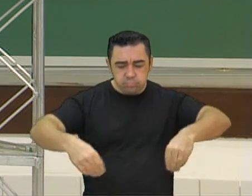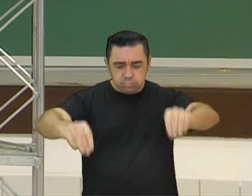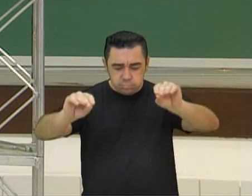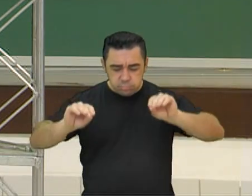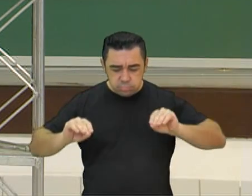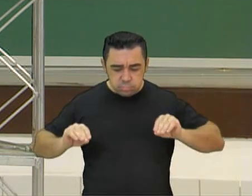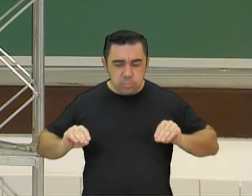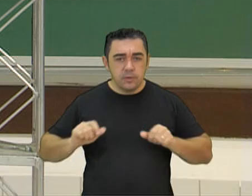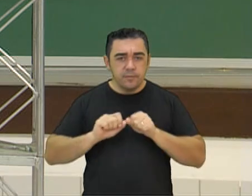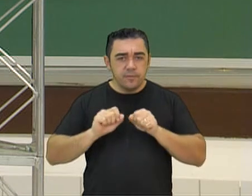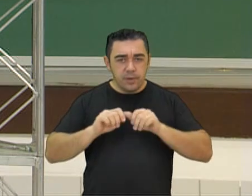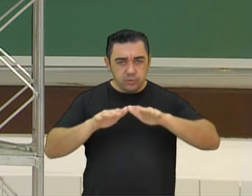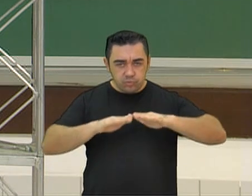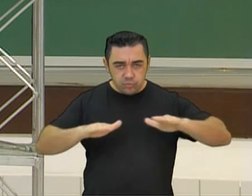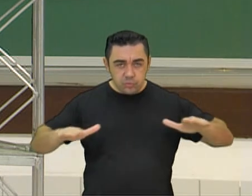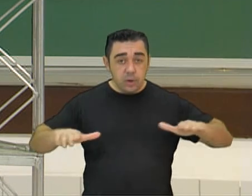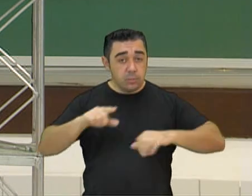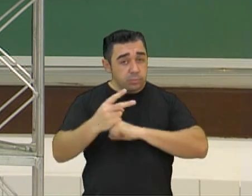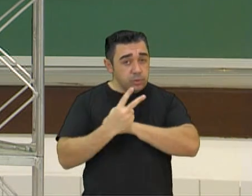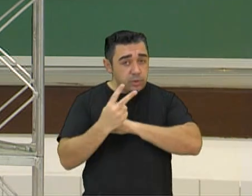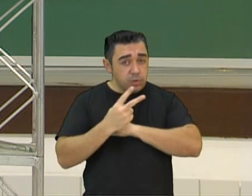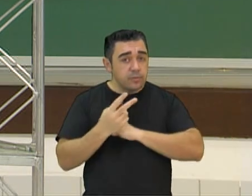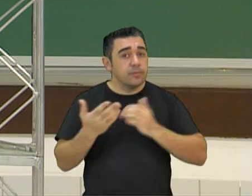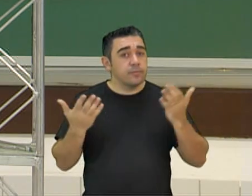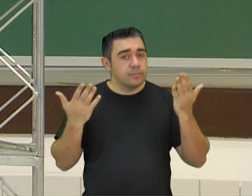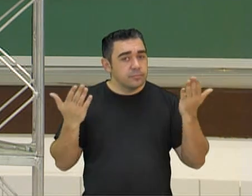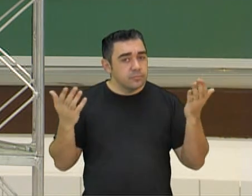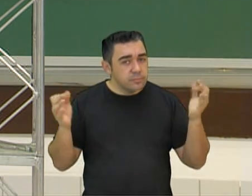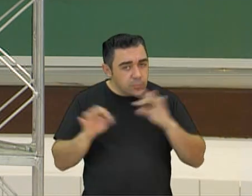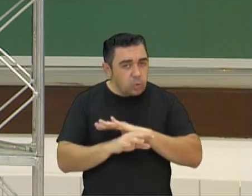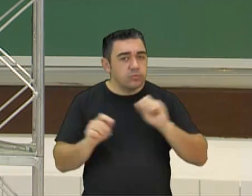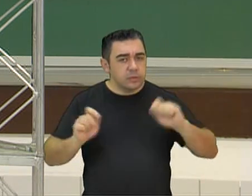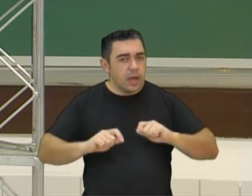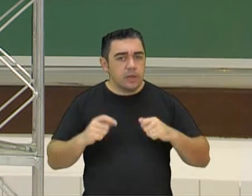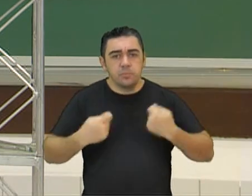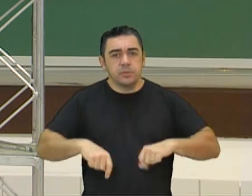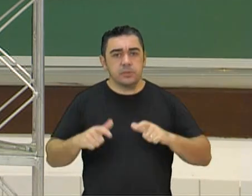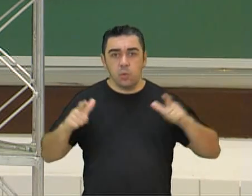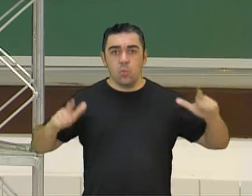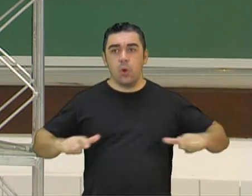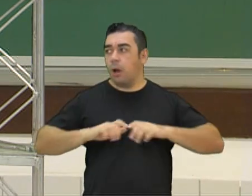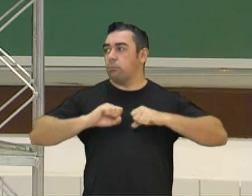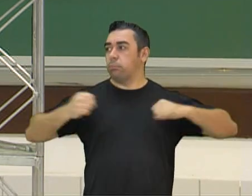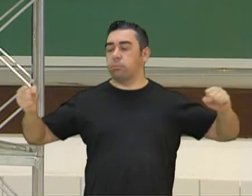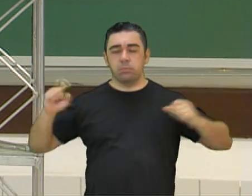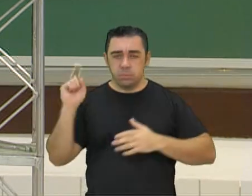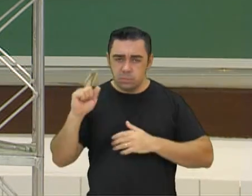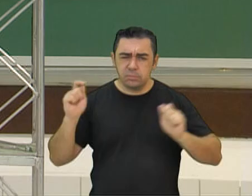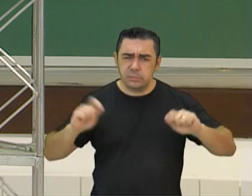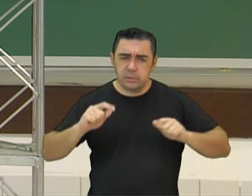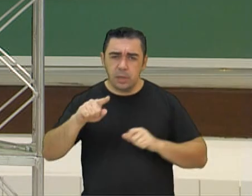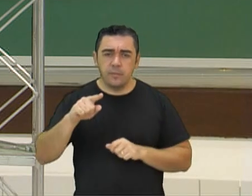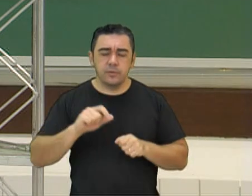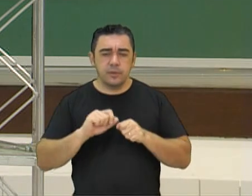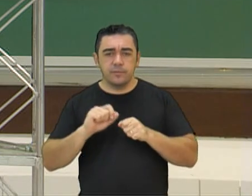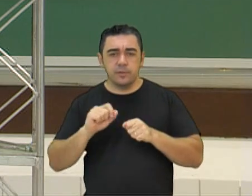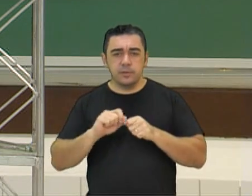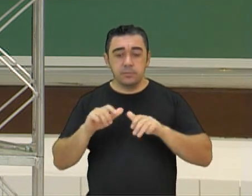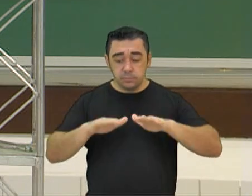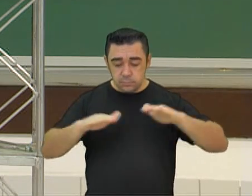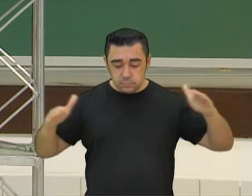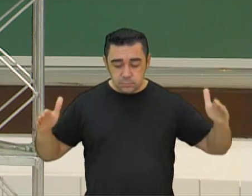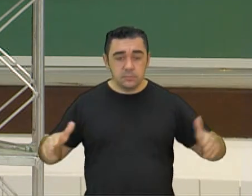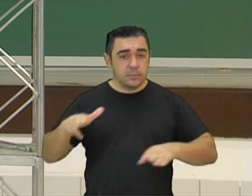queira colocar no chão para se proteger, que já basta. E não precisa de um espaço, não. Um espaço que você consiga, caiba